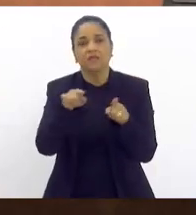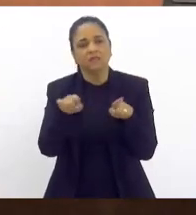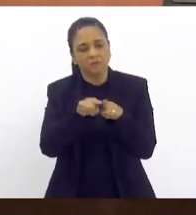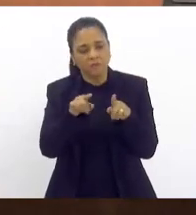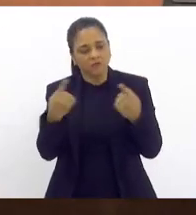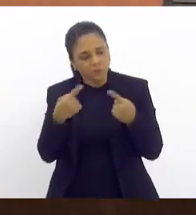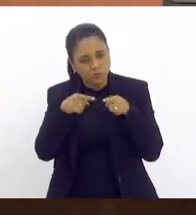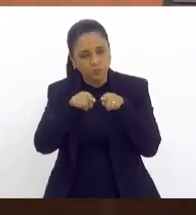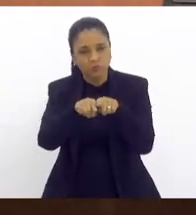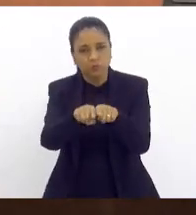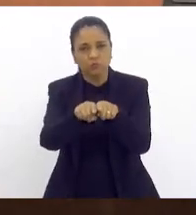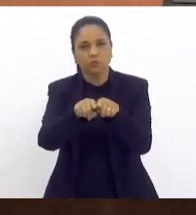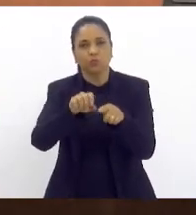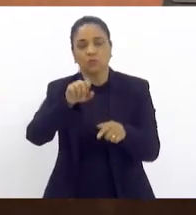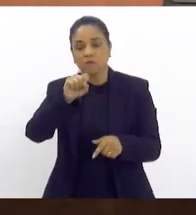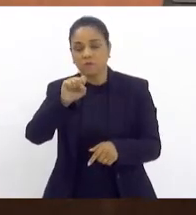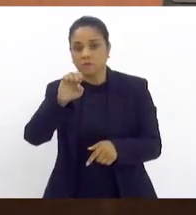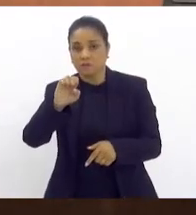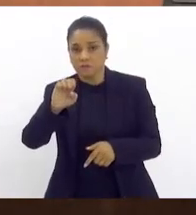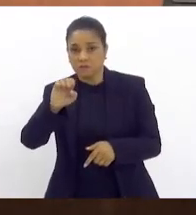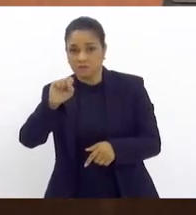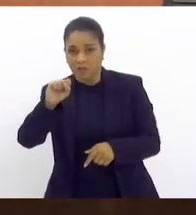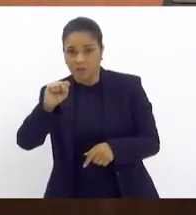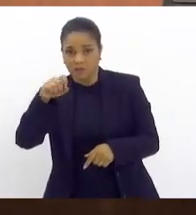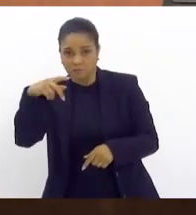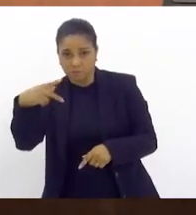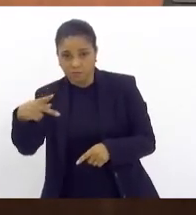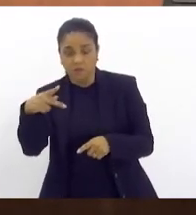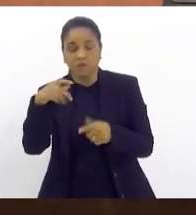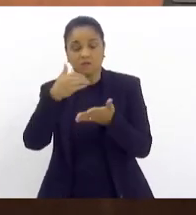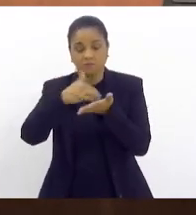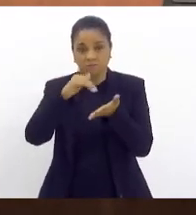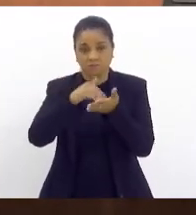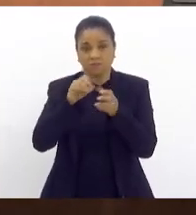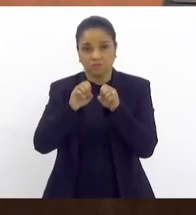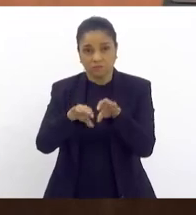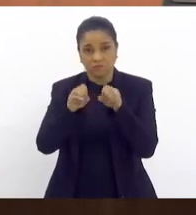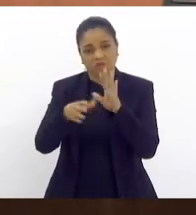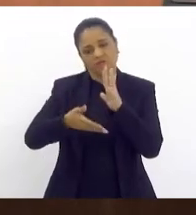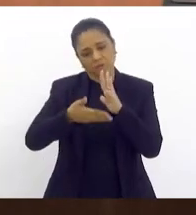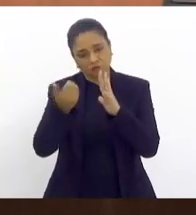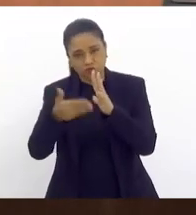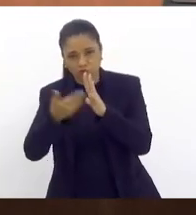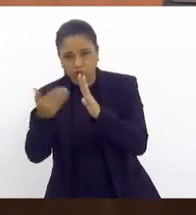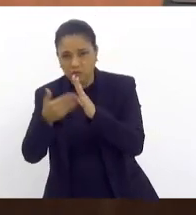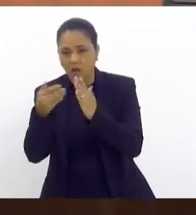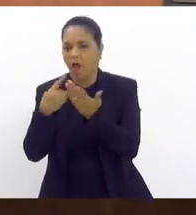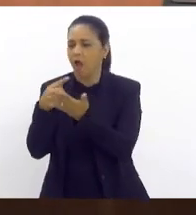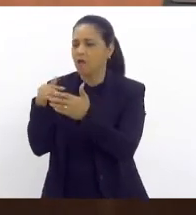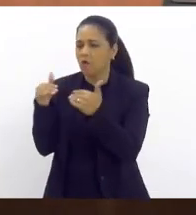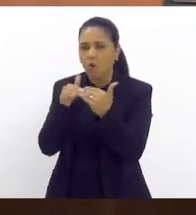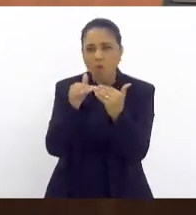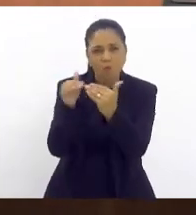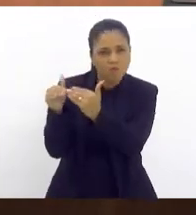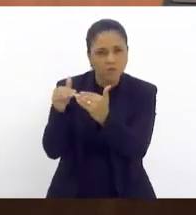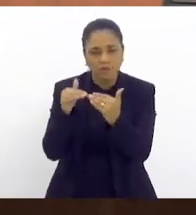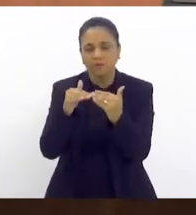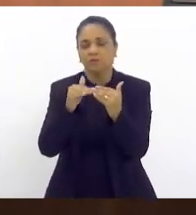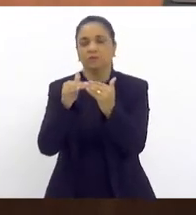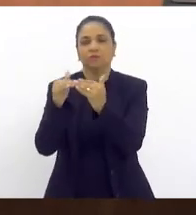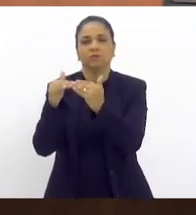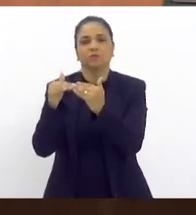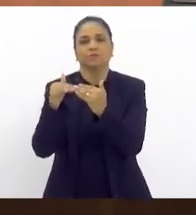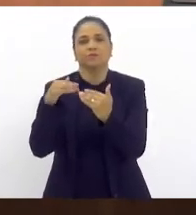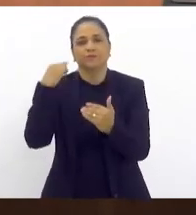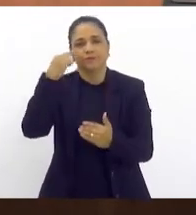a Secretaria de Estado de profissionais de educação e que a gente vai retirar no dia de hoje em acordo aqui com os demais colegas em respeito ao grande projeto